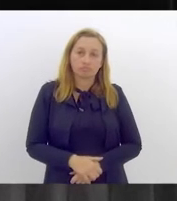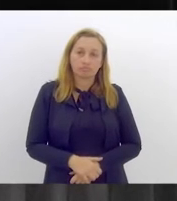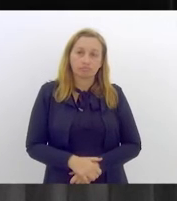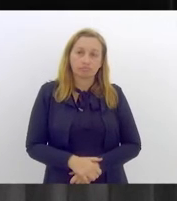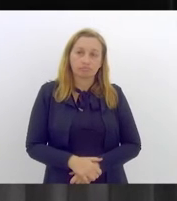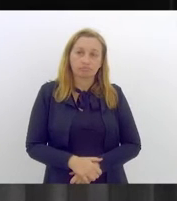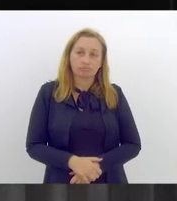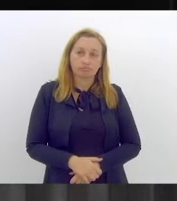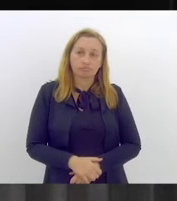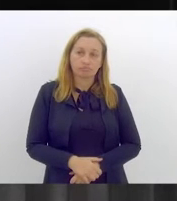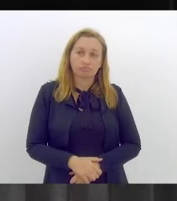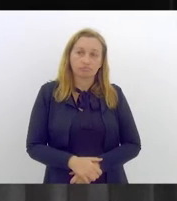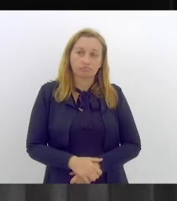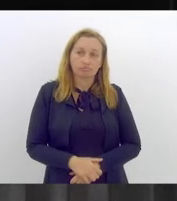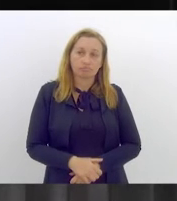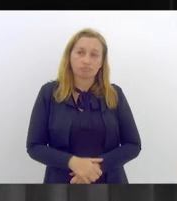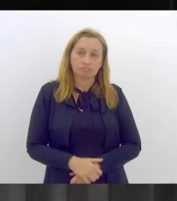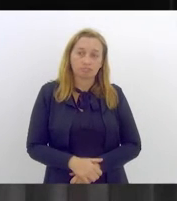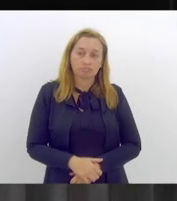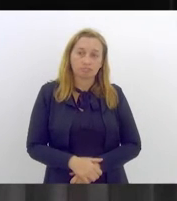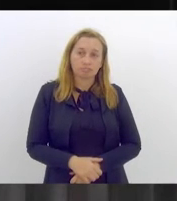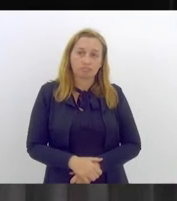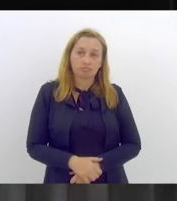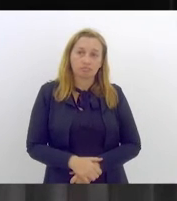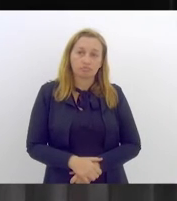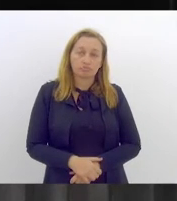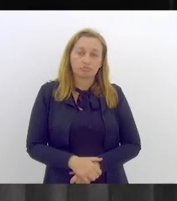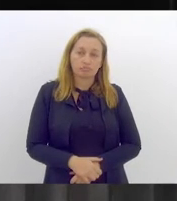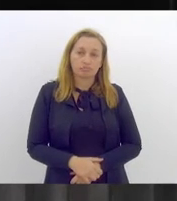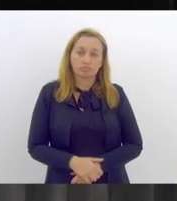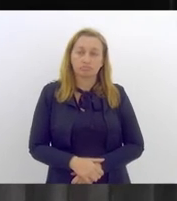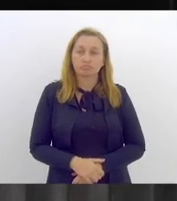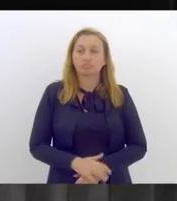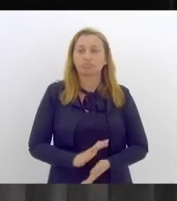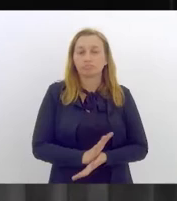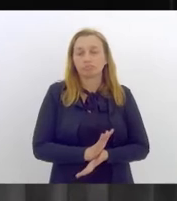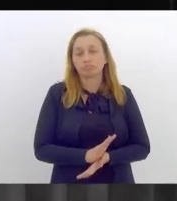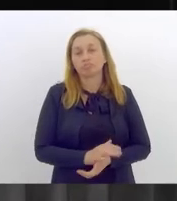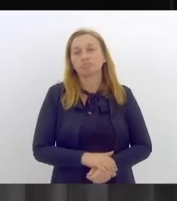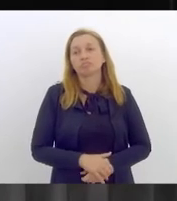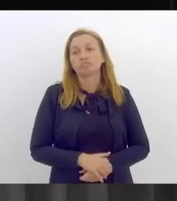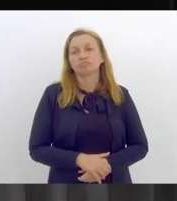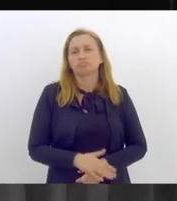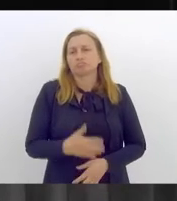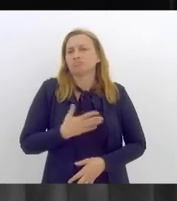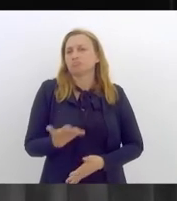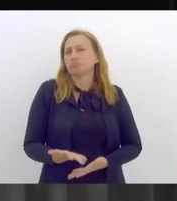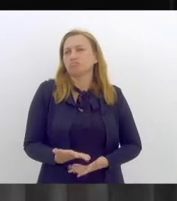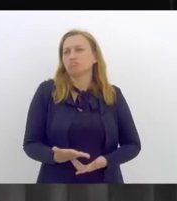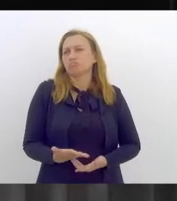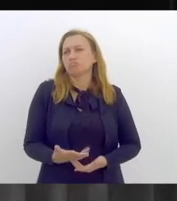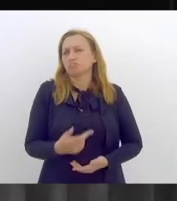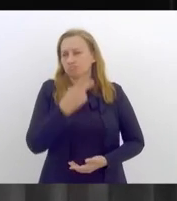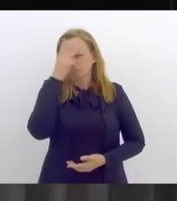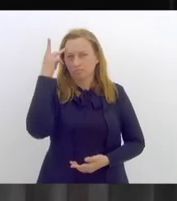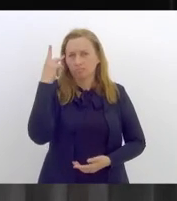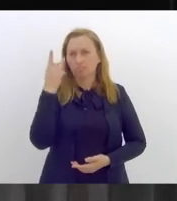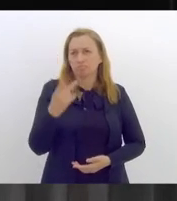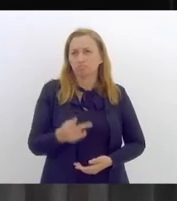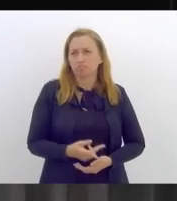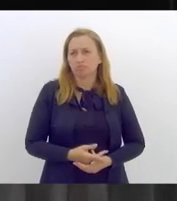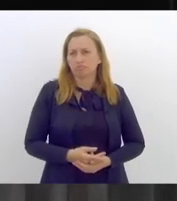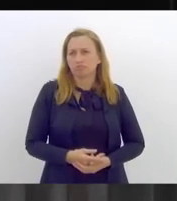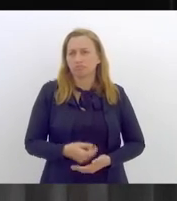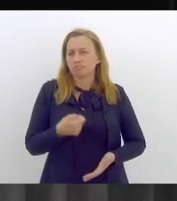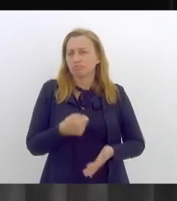tentar, ainda mais, pisar na cabeça do Estado do Rio de Janeiro. E é assustador que alguém se coloque,